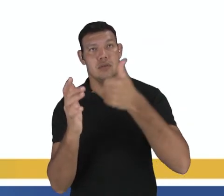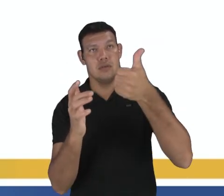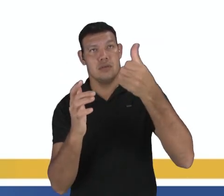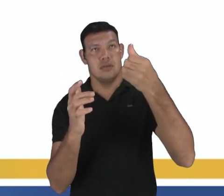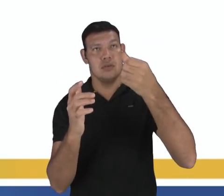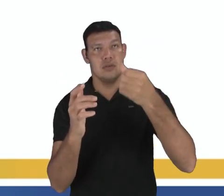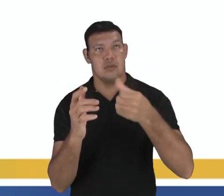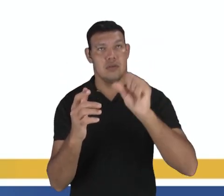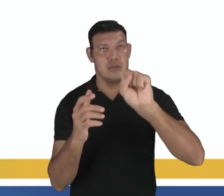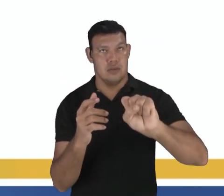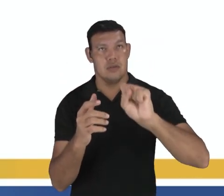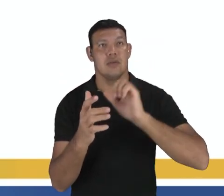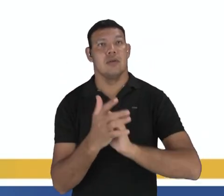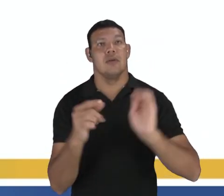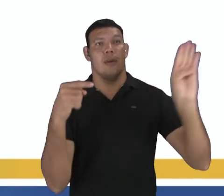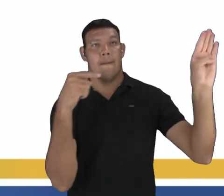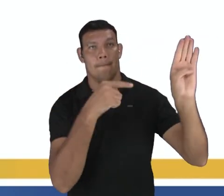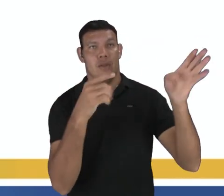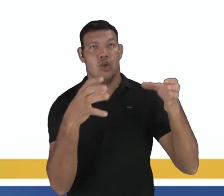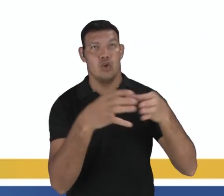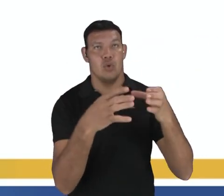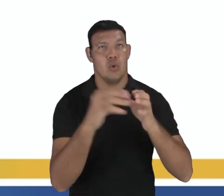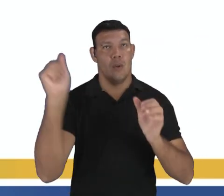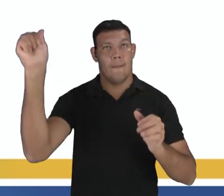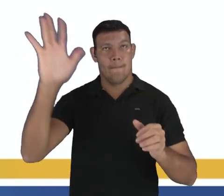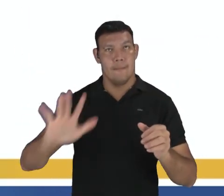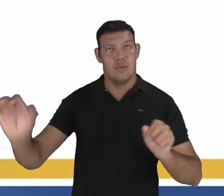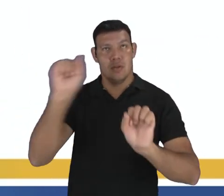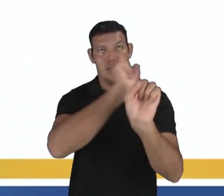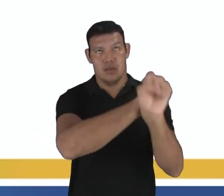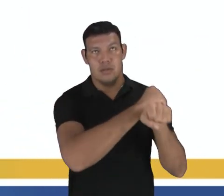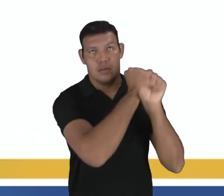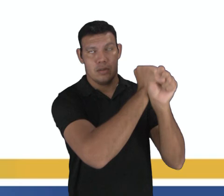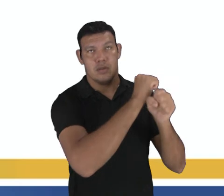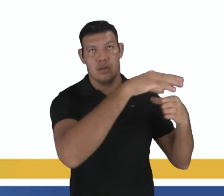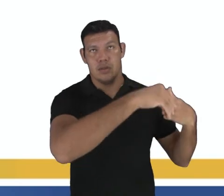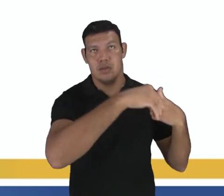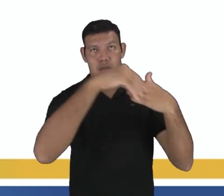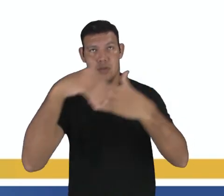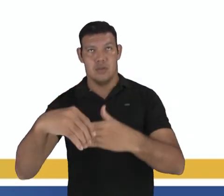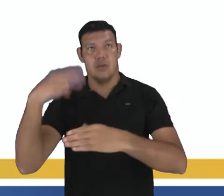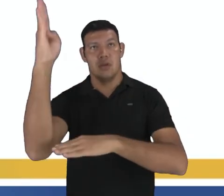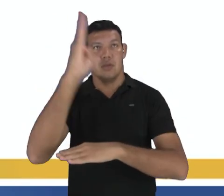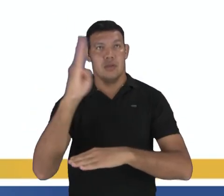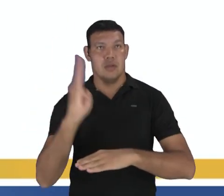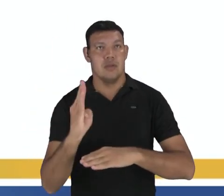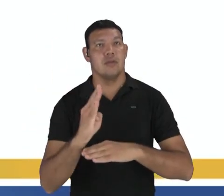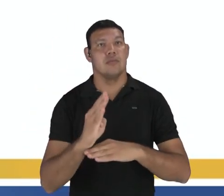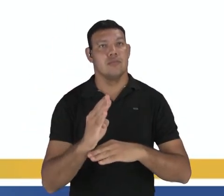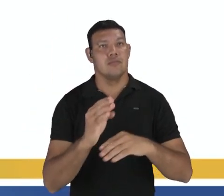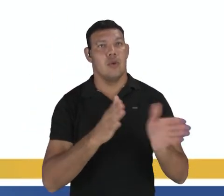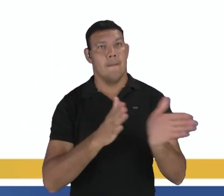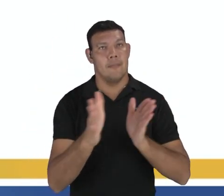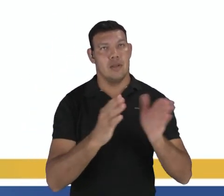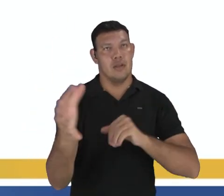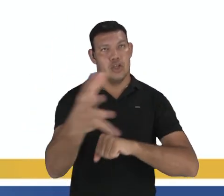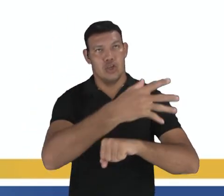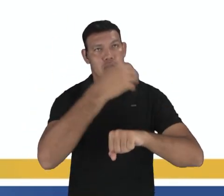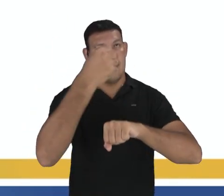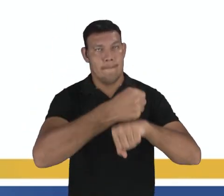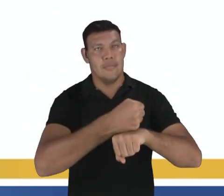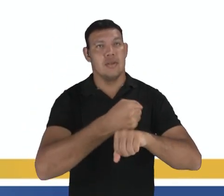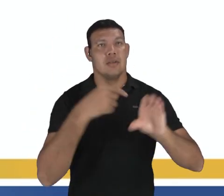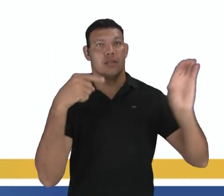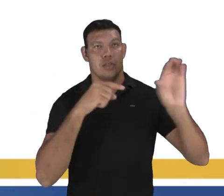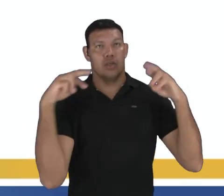reinos africanos que se rebelaram contra a colonização portuguesa na época da independência do Brasil,